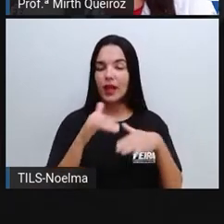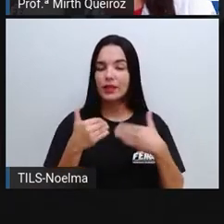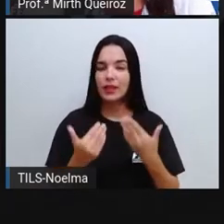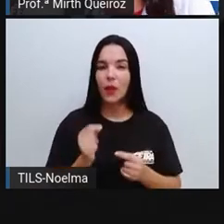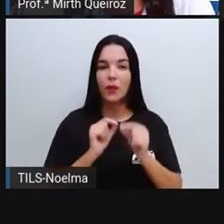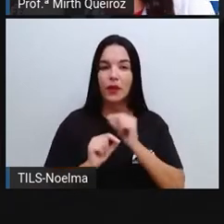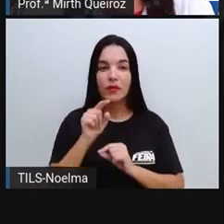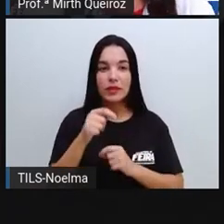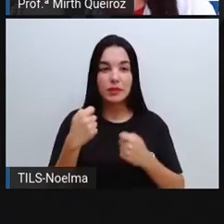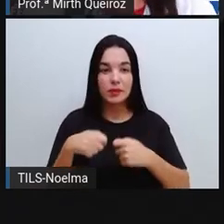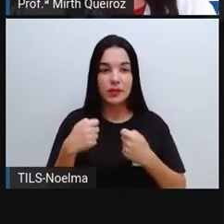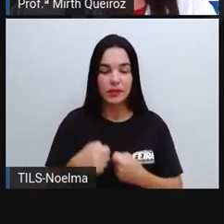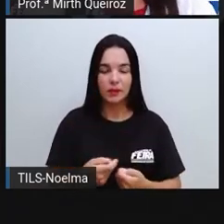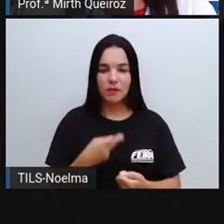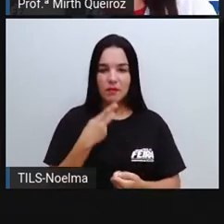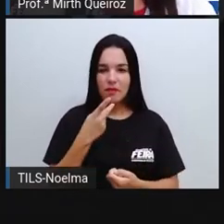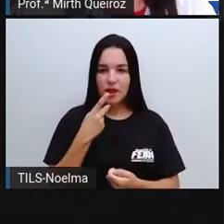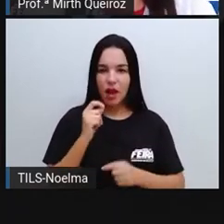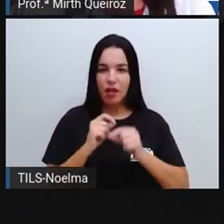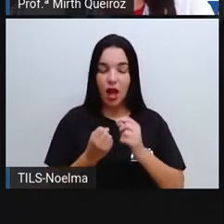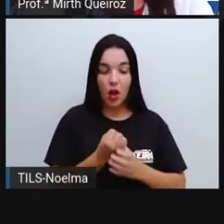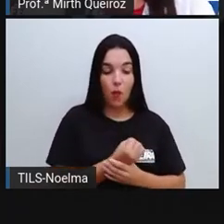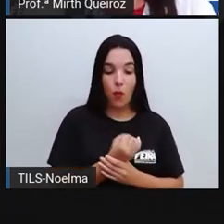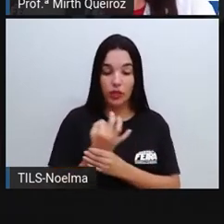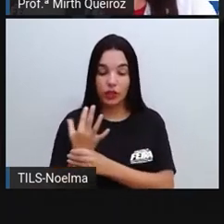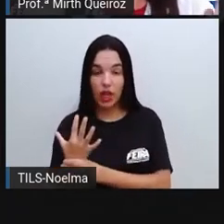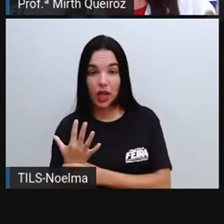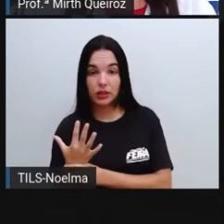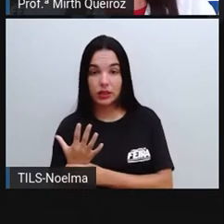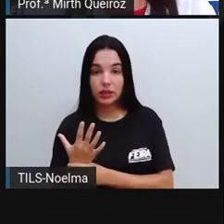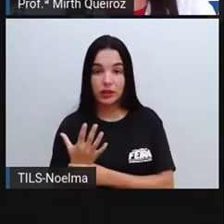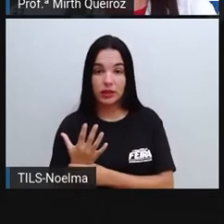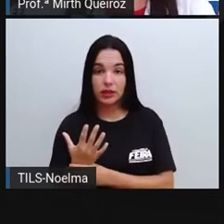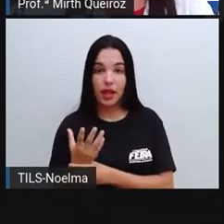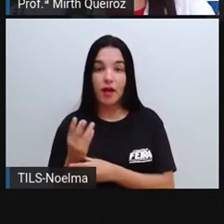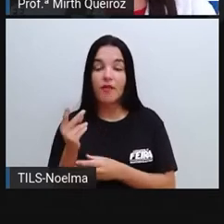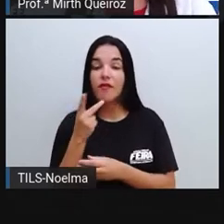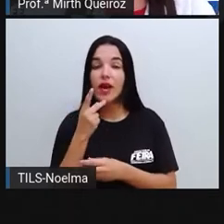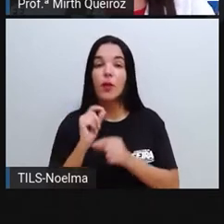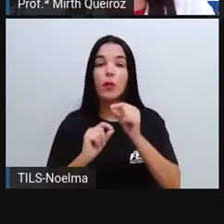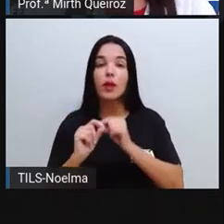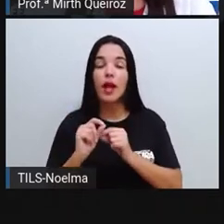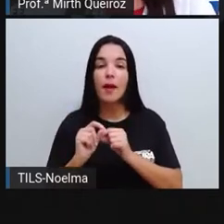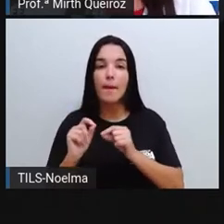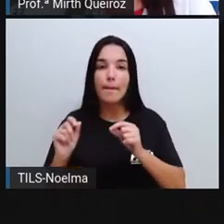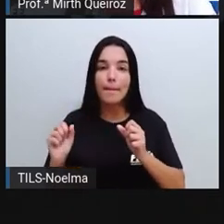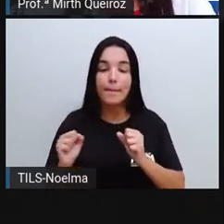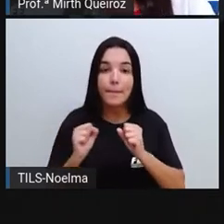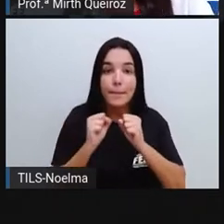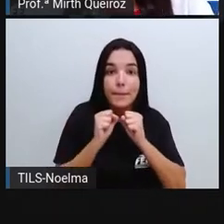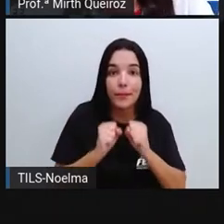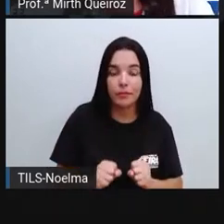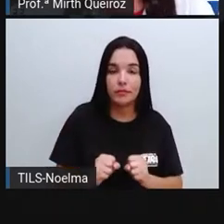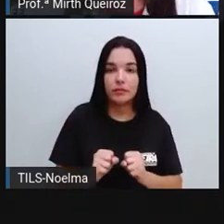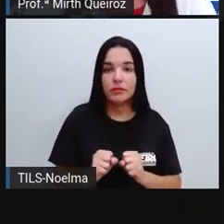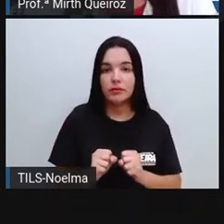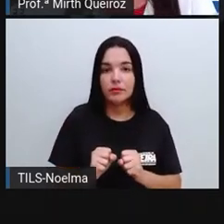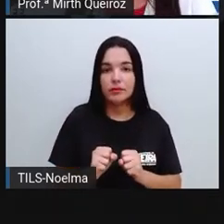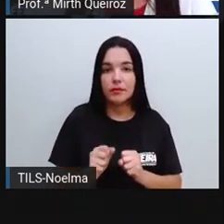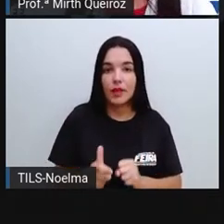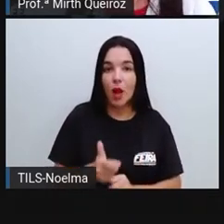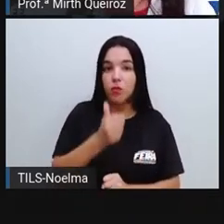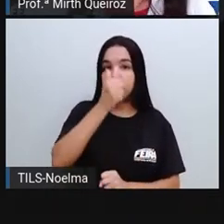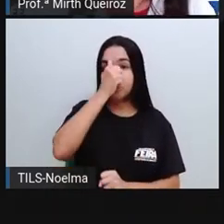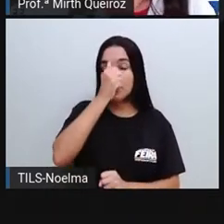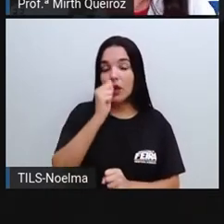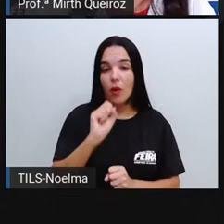à quantidade, vocês vão falar sobre a capacidade, né? Essas medidas de capacidade. E o